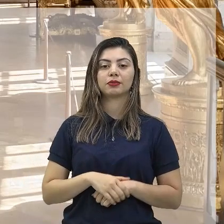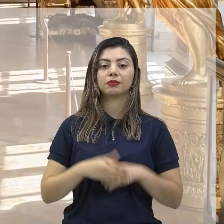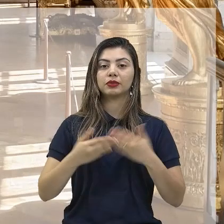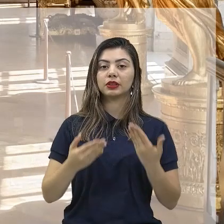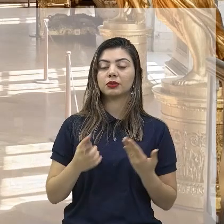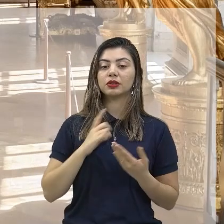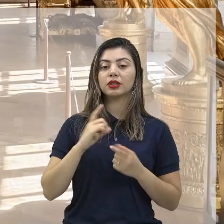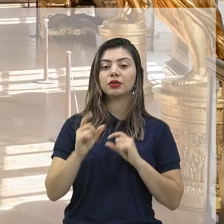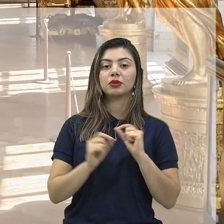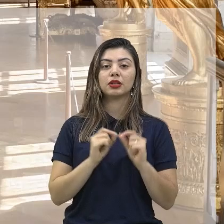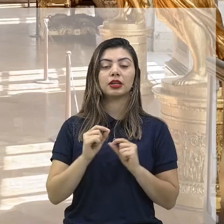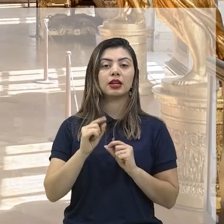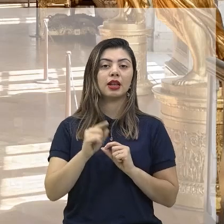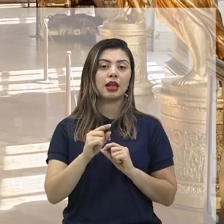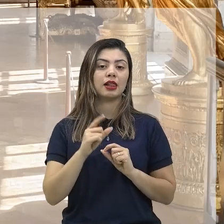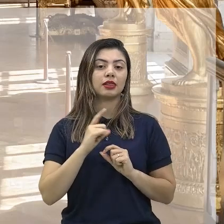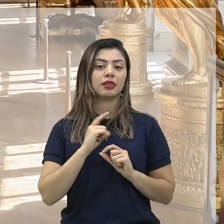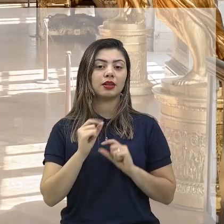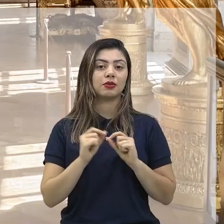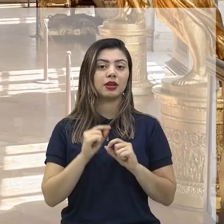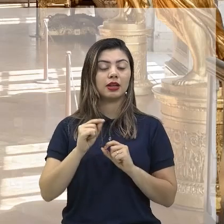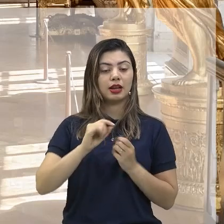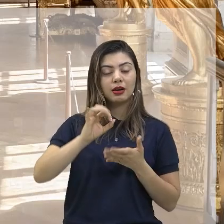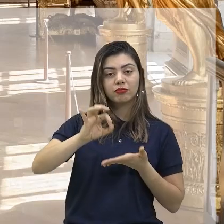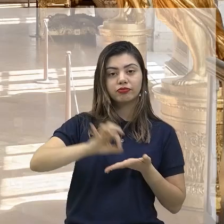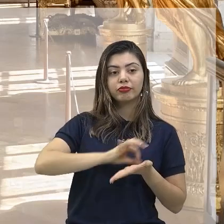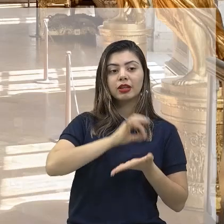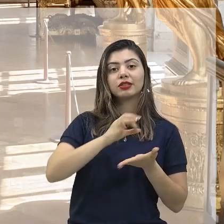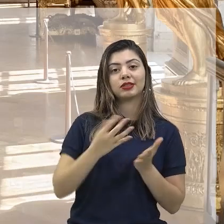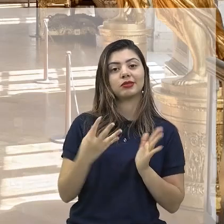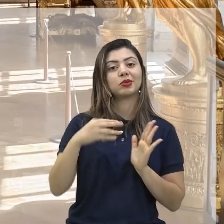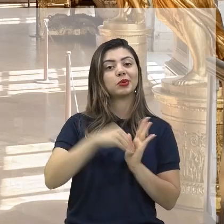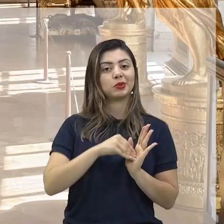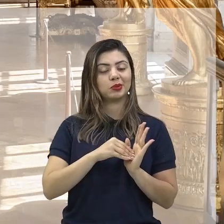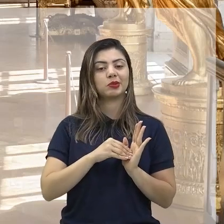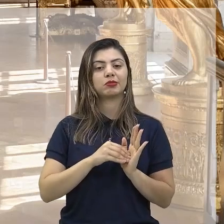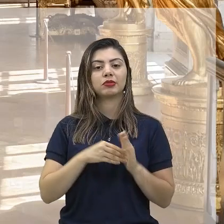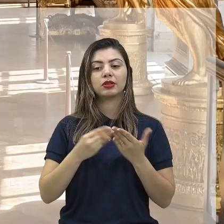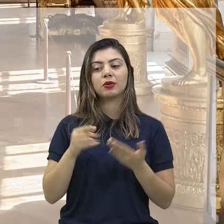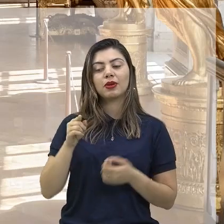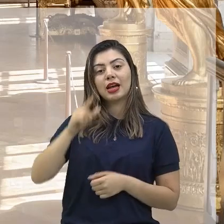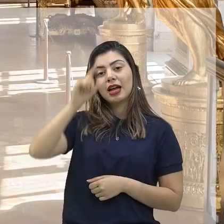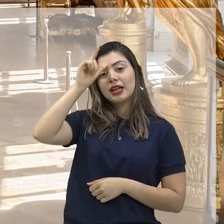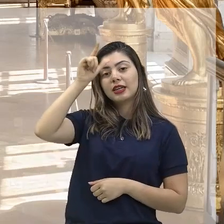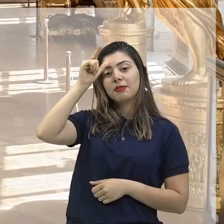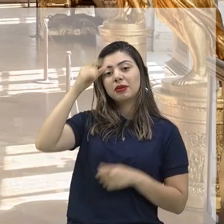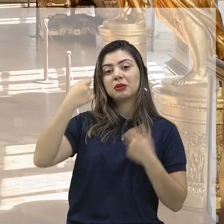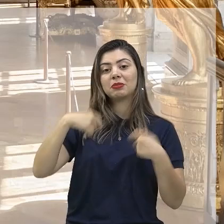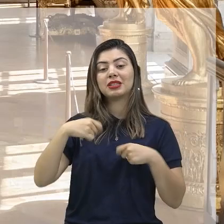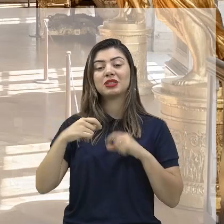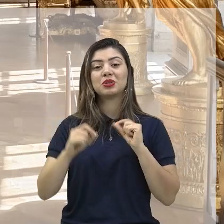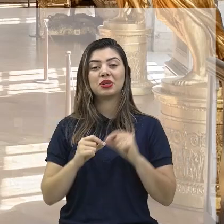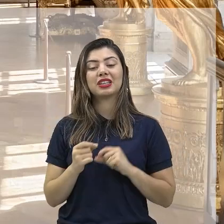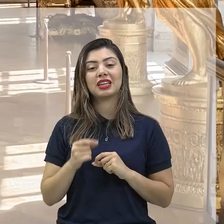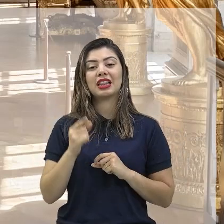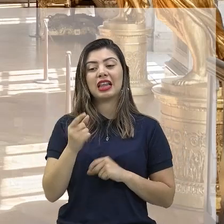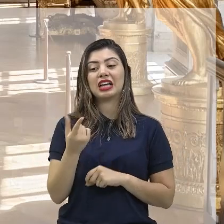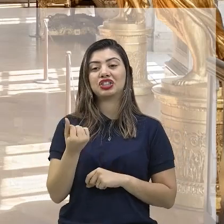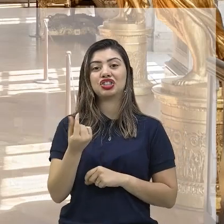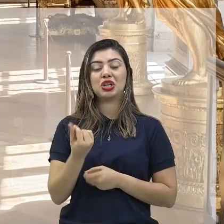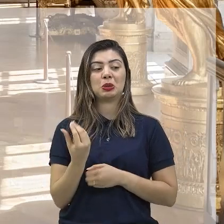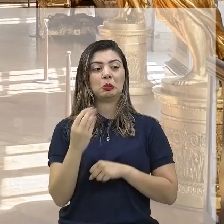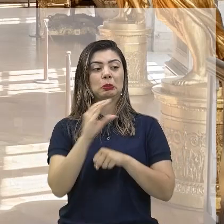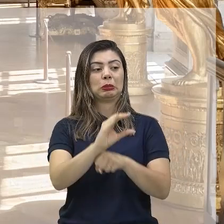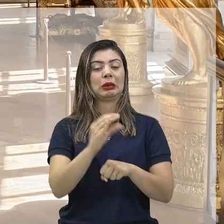artigo 231, então, do tratado. A Alemanha ela foi obrigada a pagar pesadas indenizações